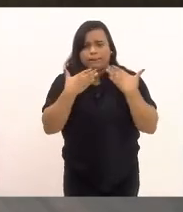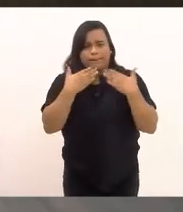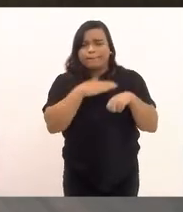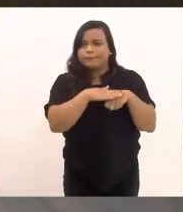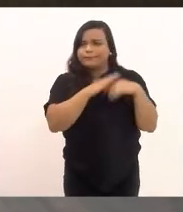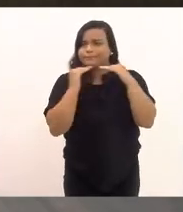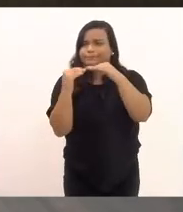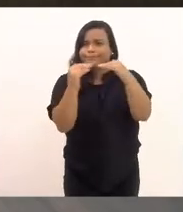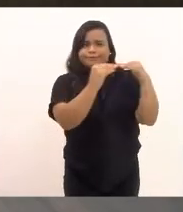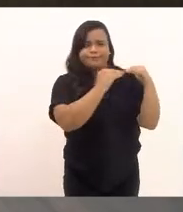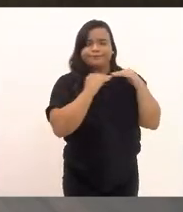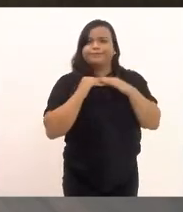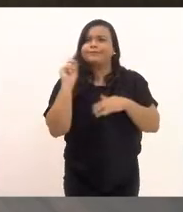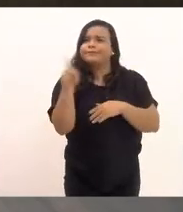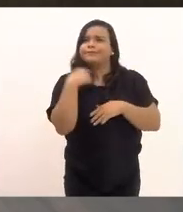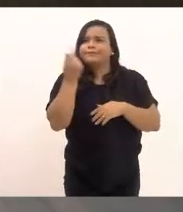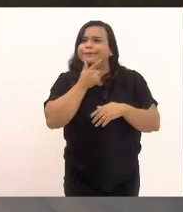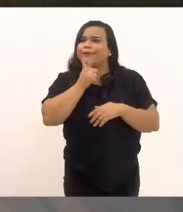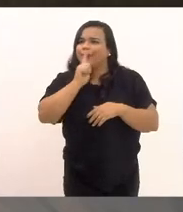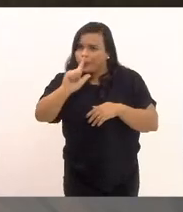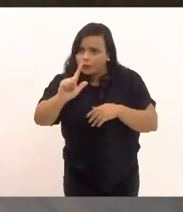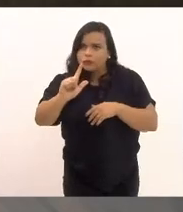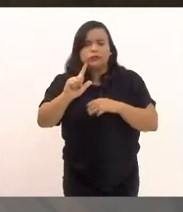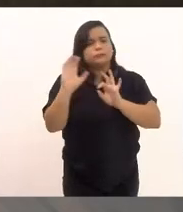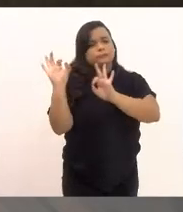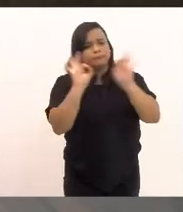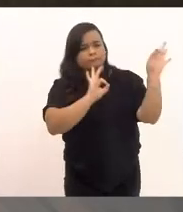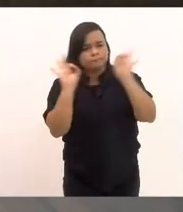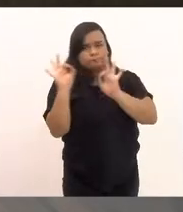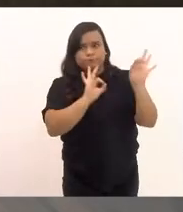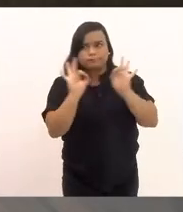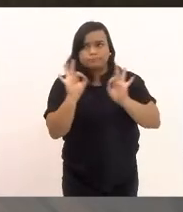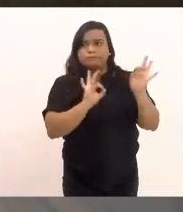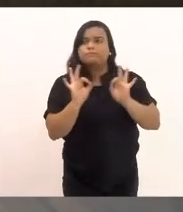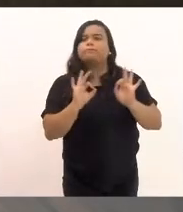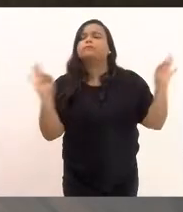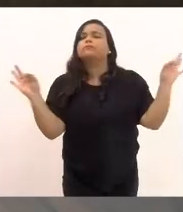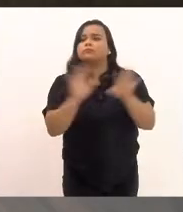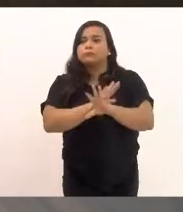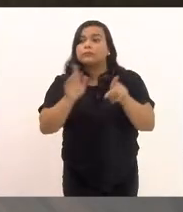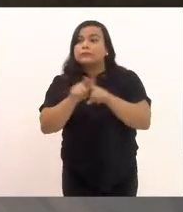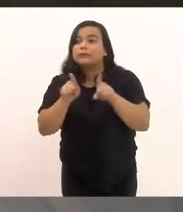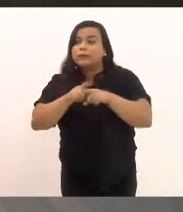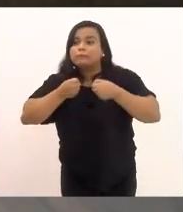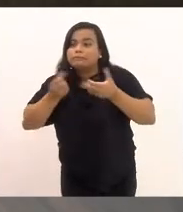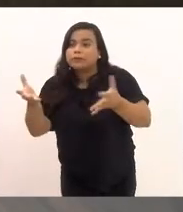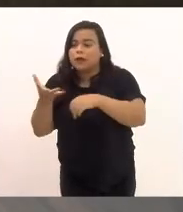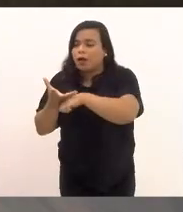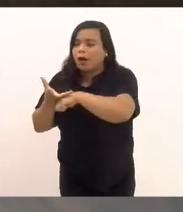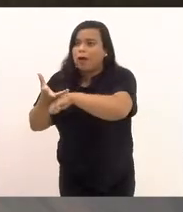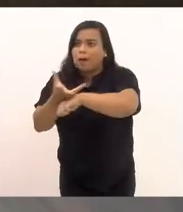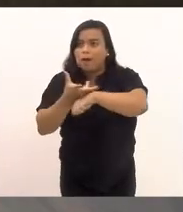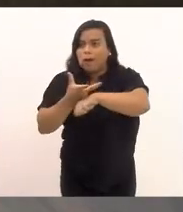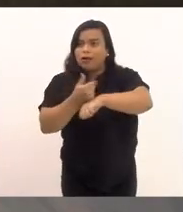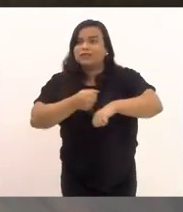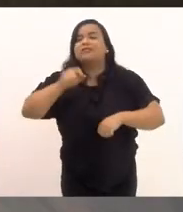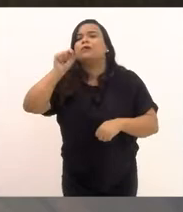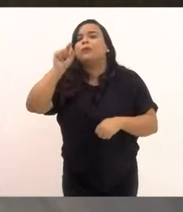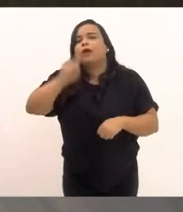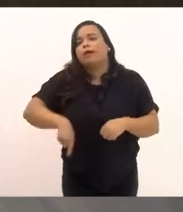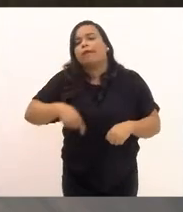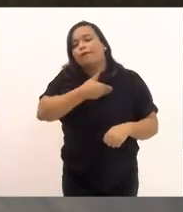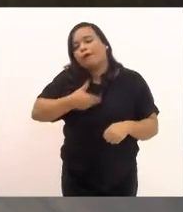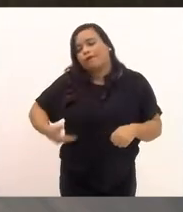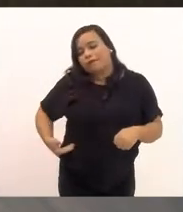nós apagarmos as arestas necessárias, mas, sobretudo, promover o convencimento do governo